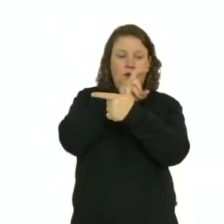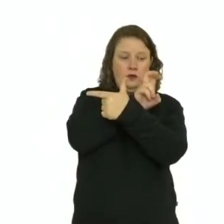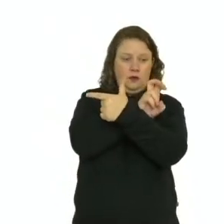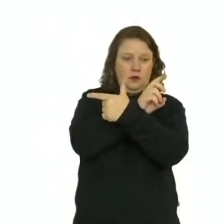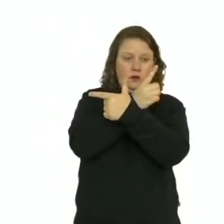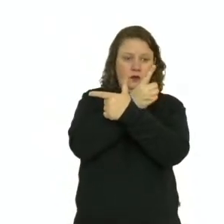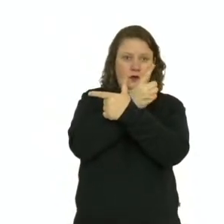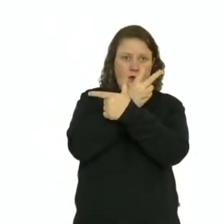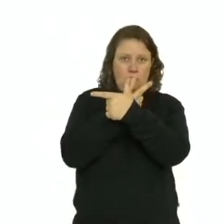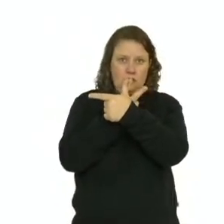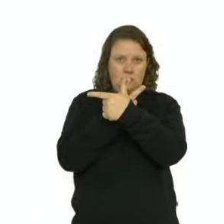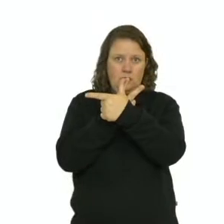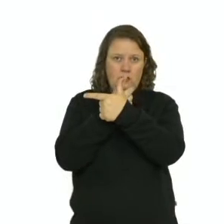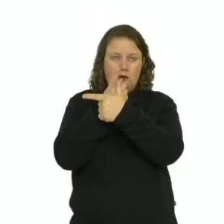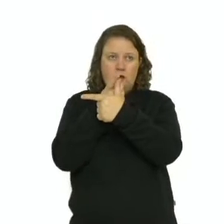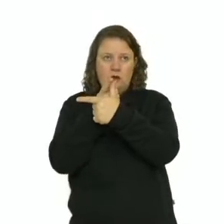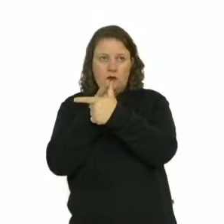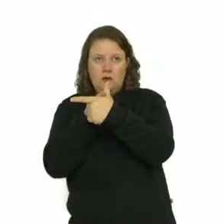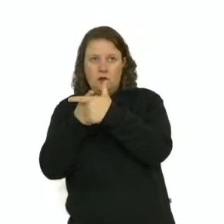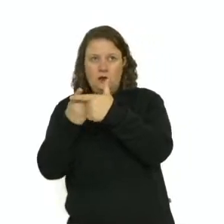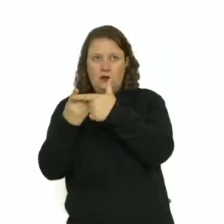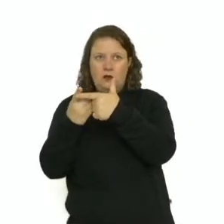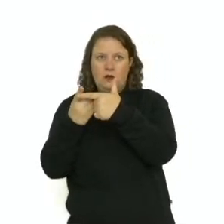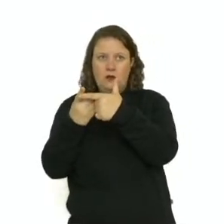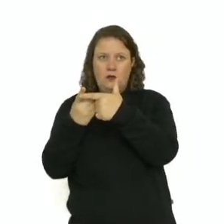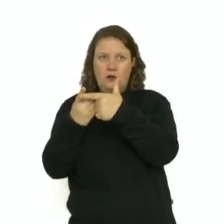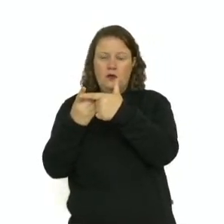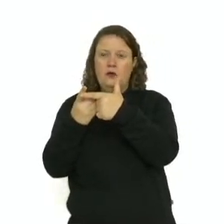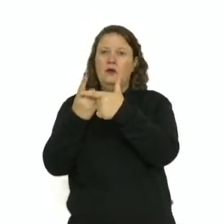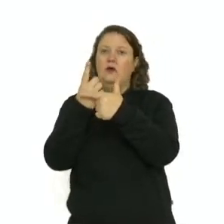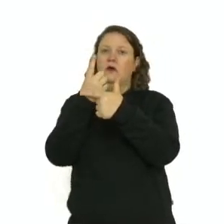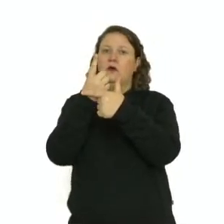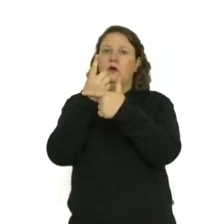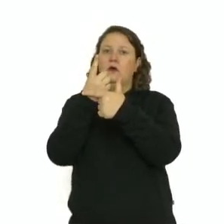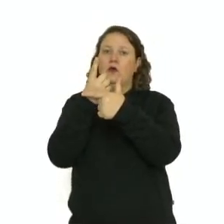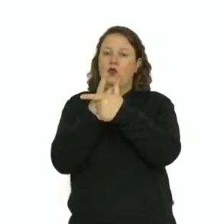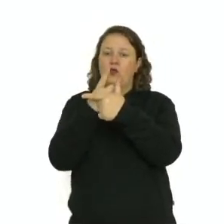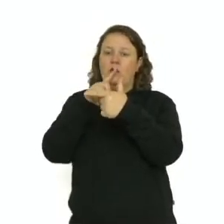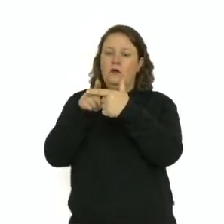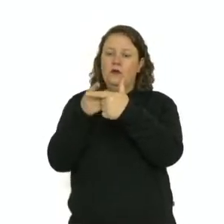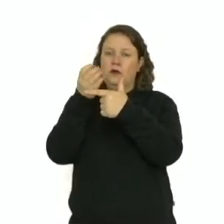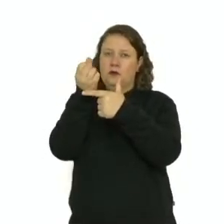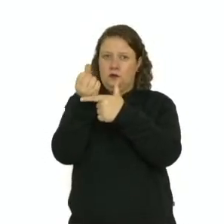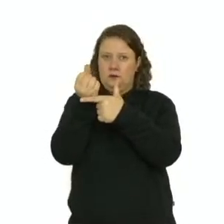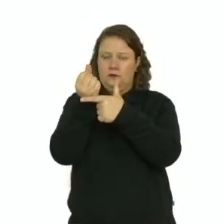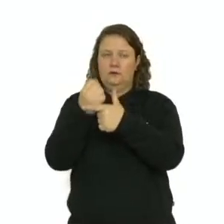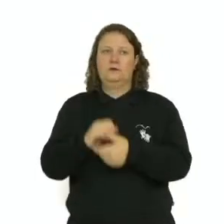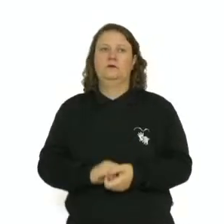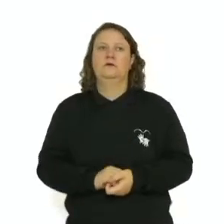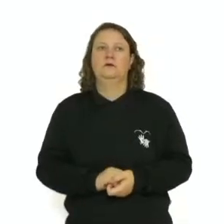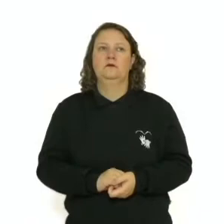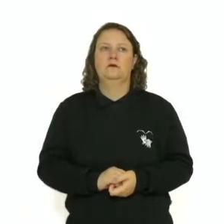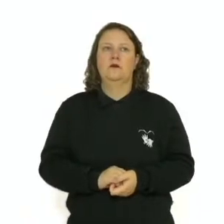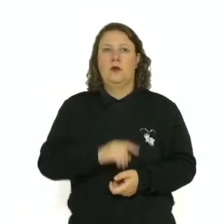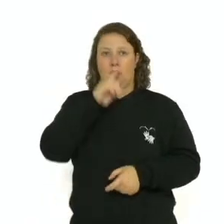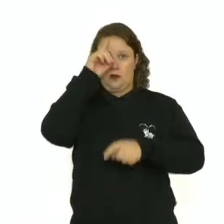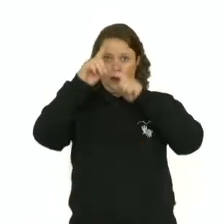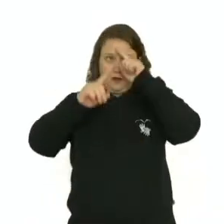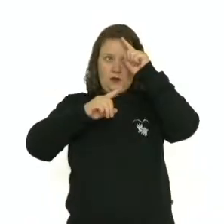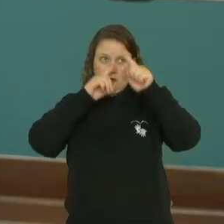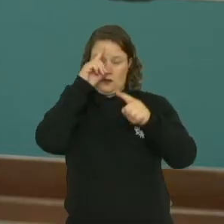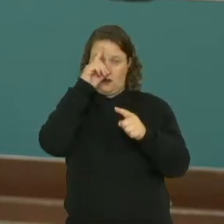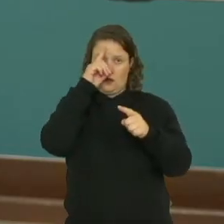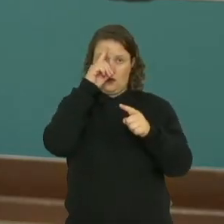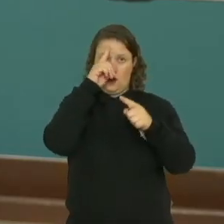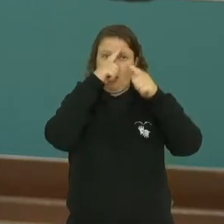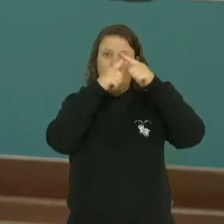1,6, mas 1,6 tem vírgula, 512 não tem. Então a gente vai usar essa ideia do multiplicar ambos por